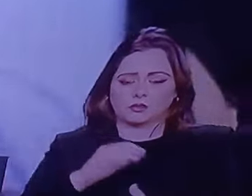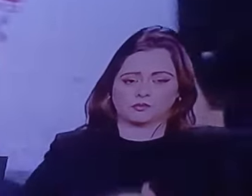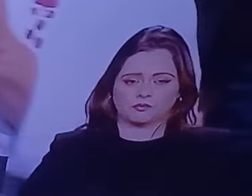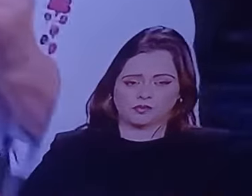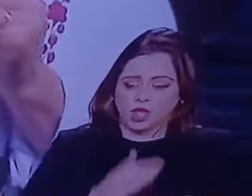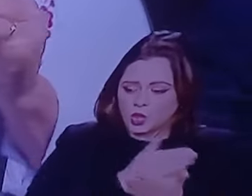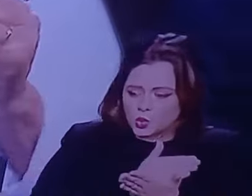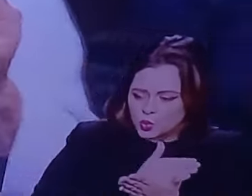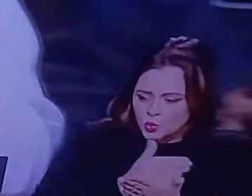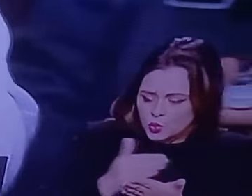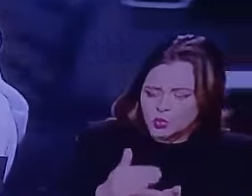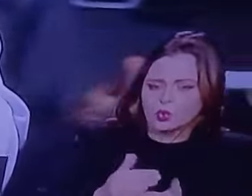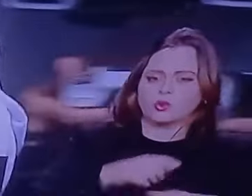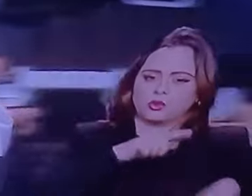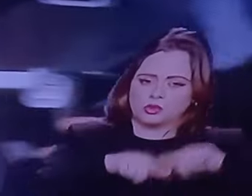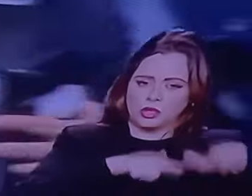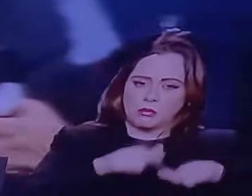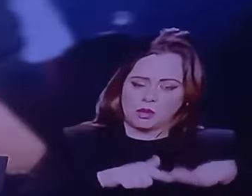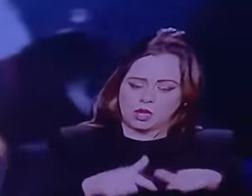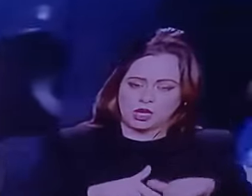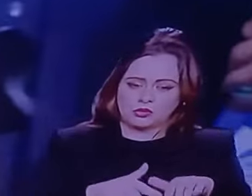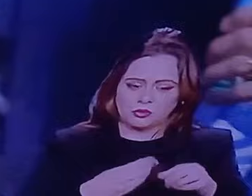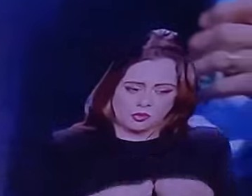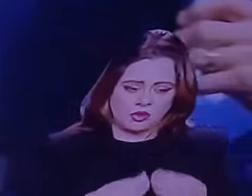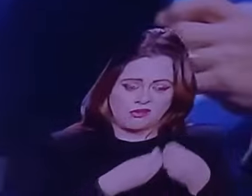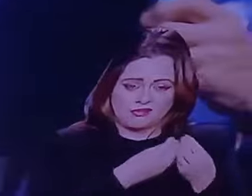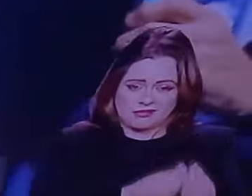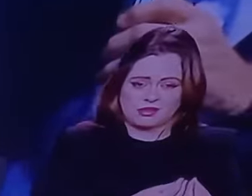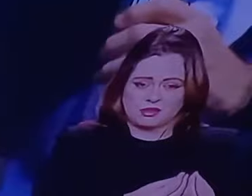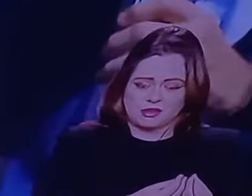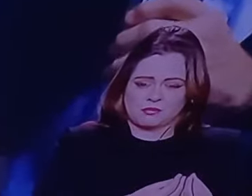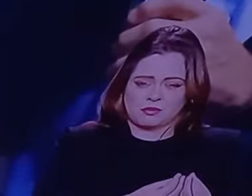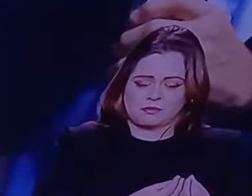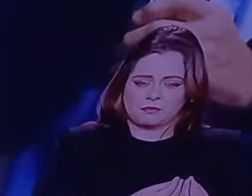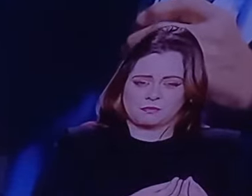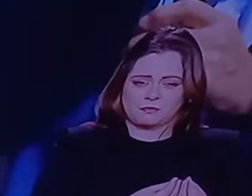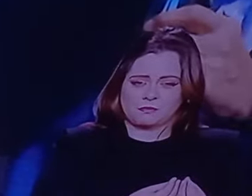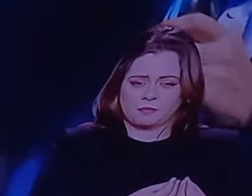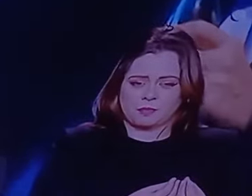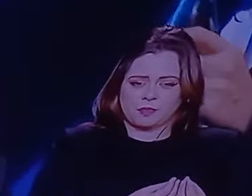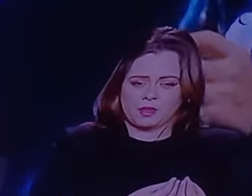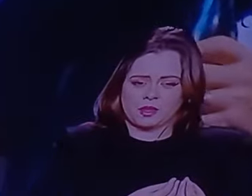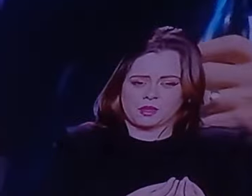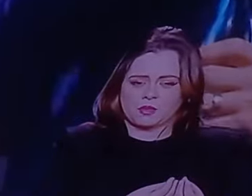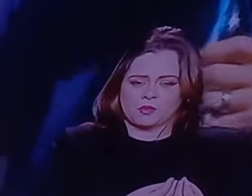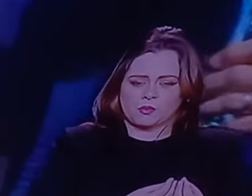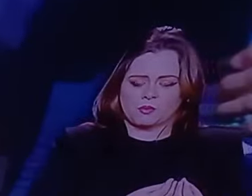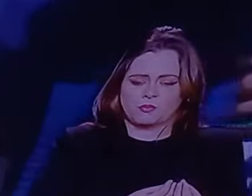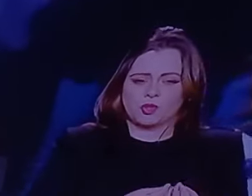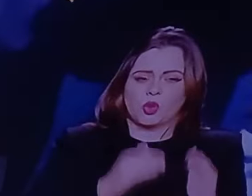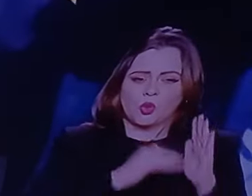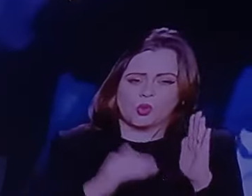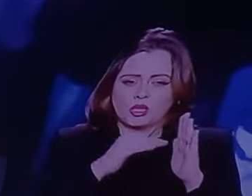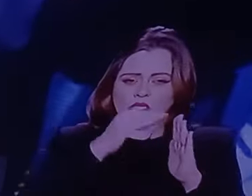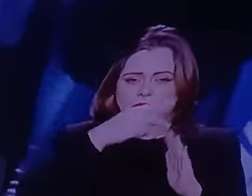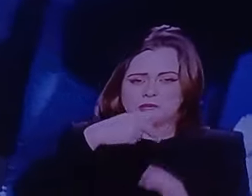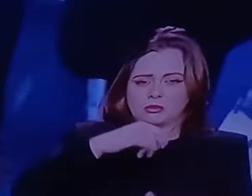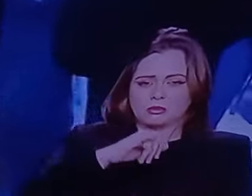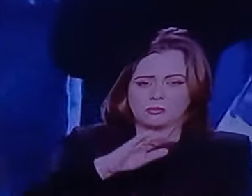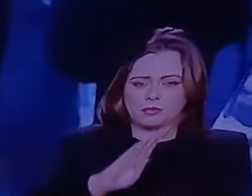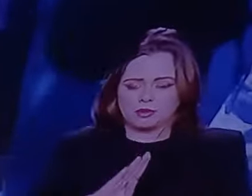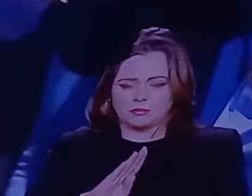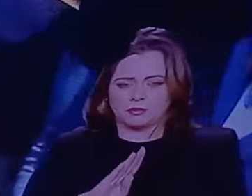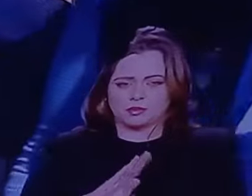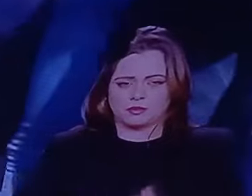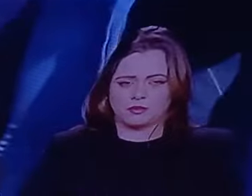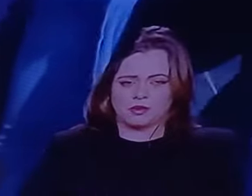Daqui para frente, o trabalhador receberá, além da inflação, a média do crescimento do PIB.